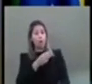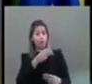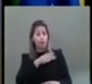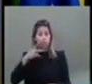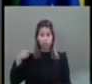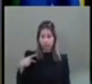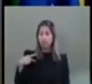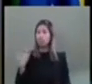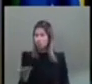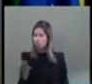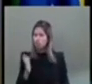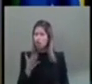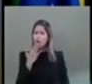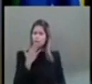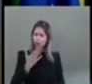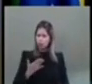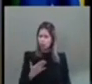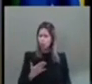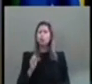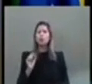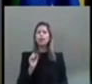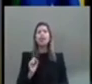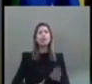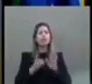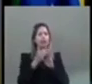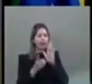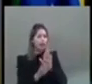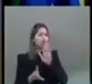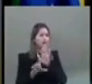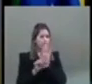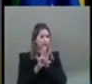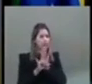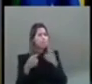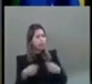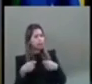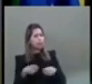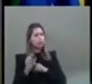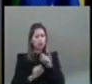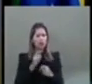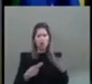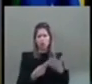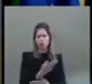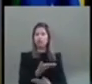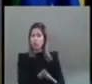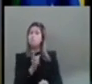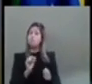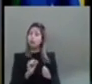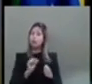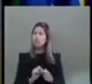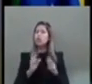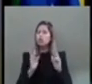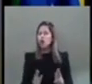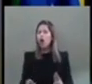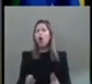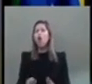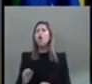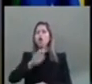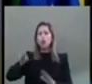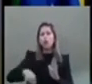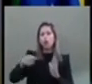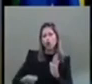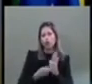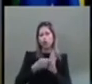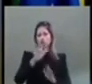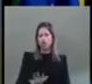que me motivou presentemente um pedido de decreto legislativo para assustar a aberração tanto quanto eu faço O Procurador Geral da República e matéria também